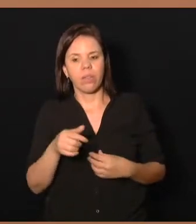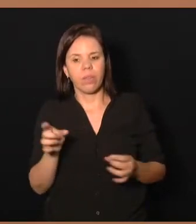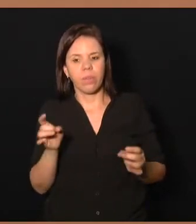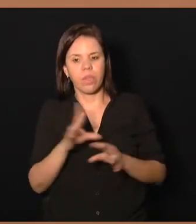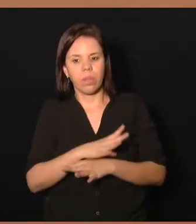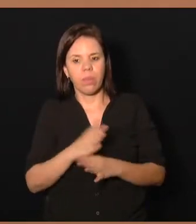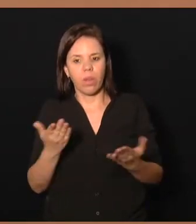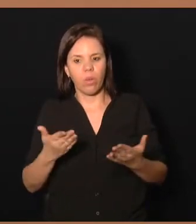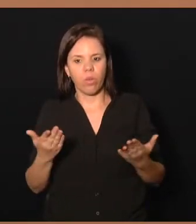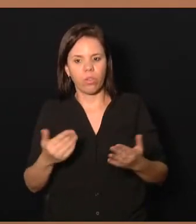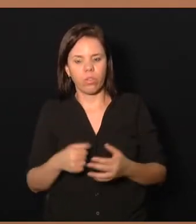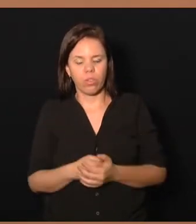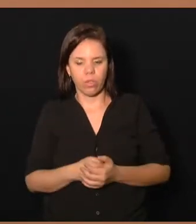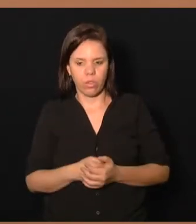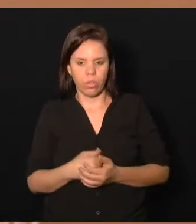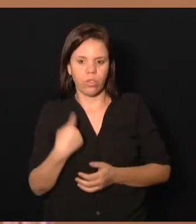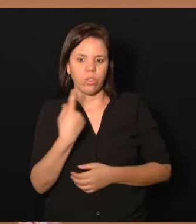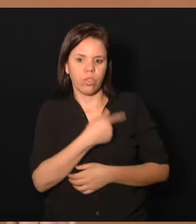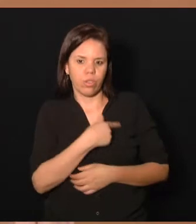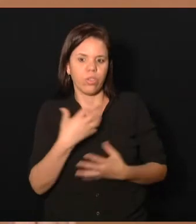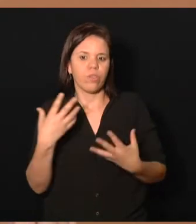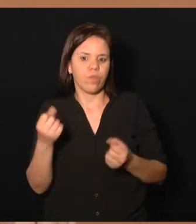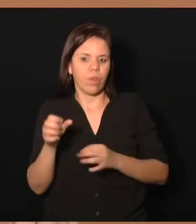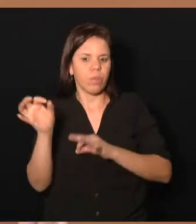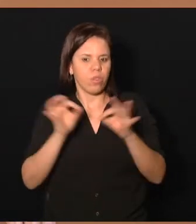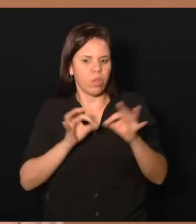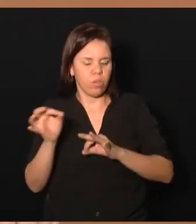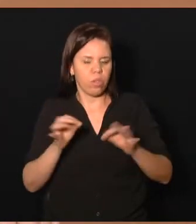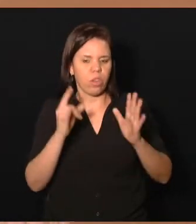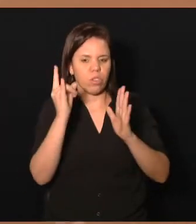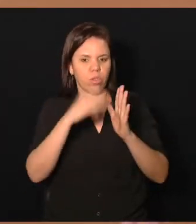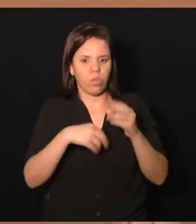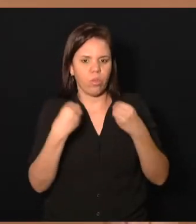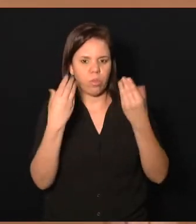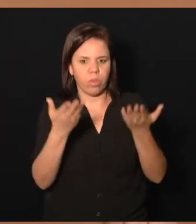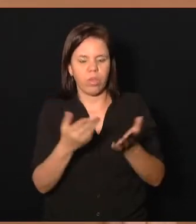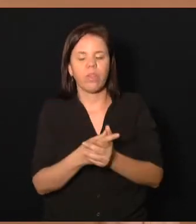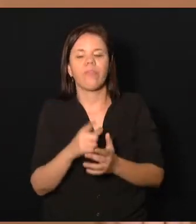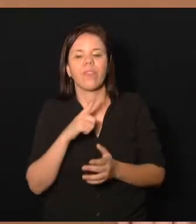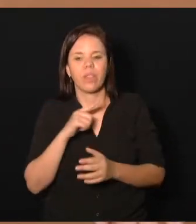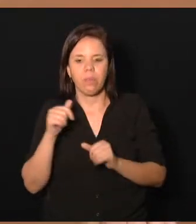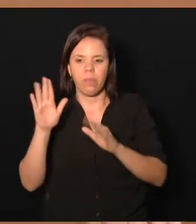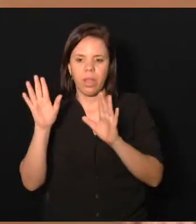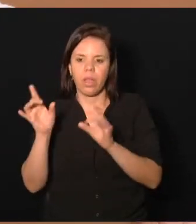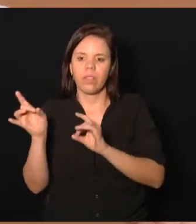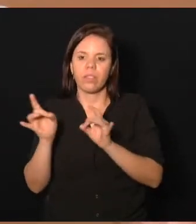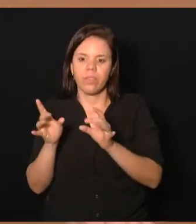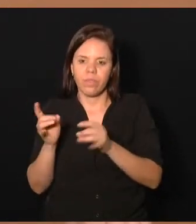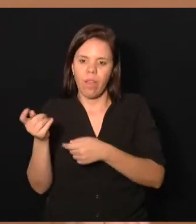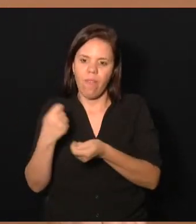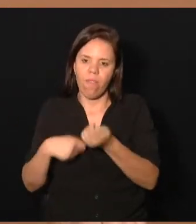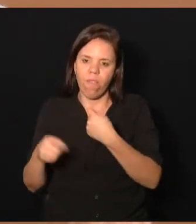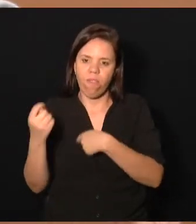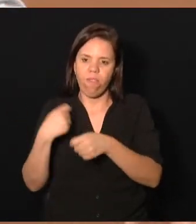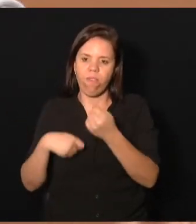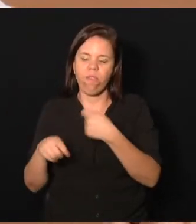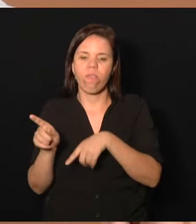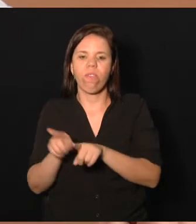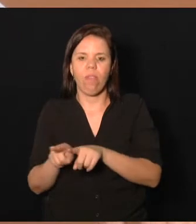isso hoje, porque nós vamos regularizar as áreas, vai ter mais oferta, então a lei da oferta e